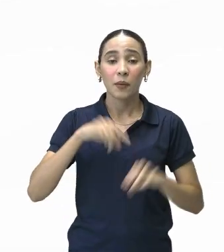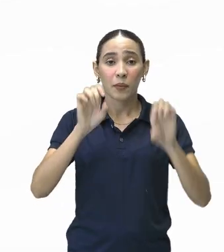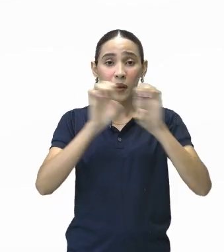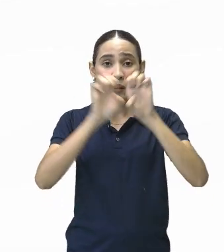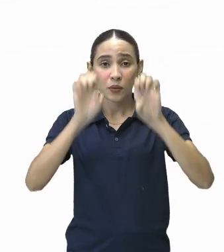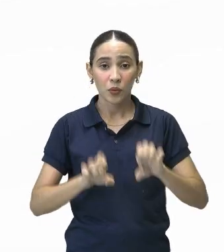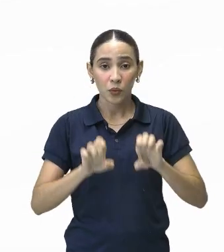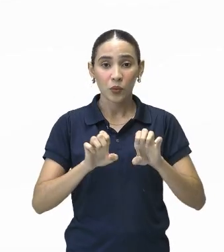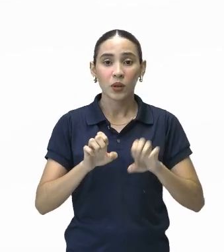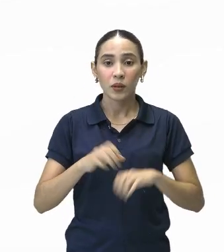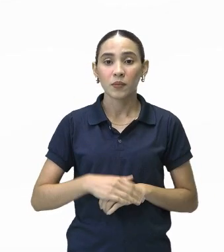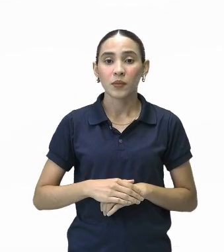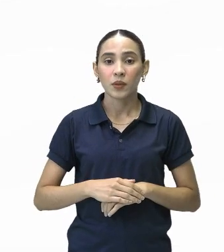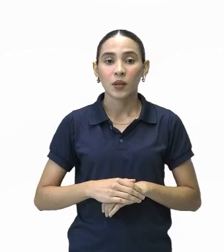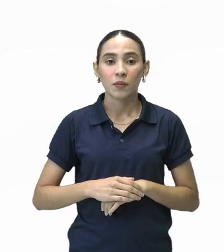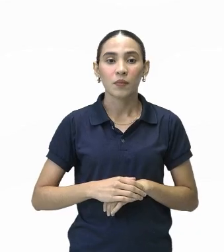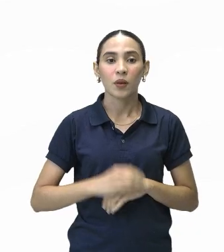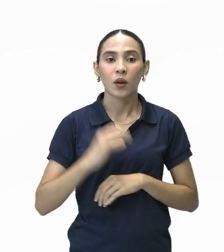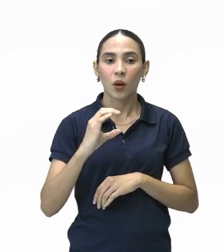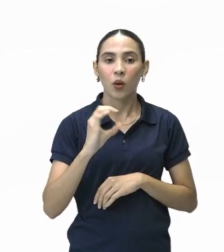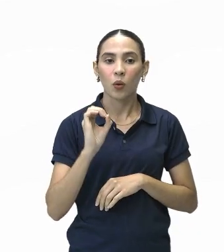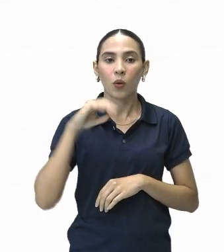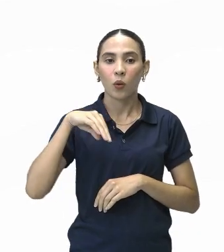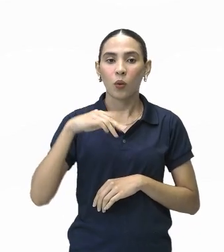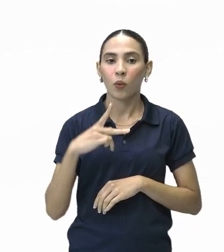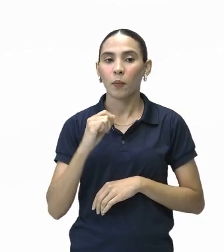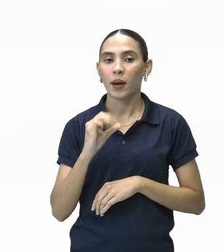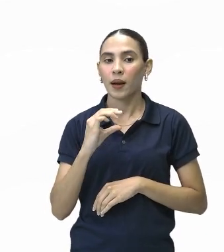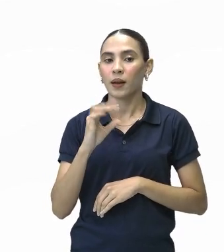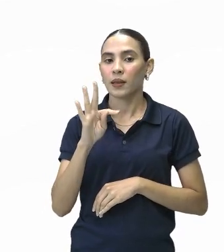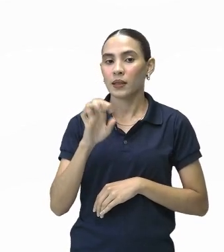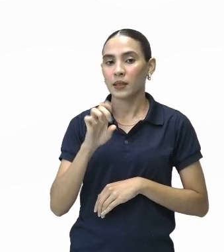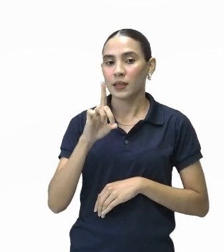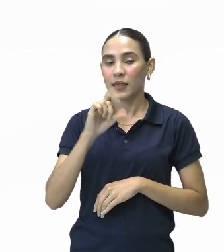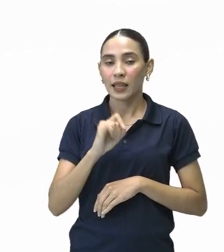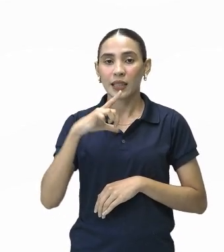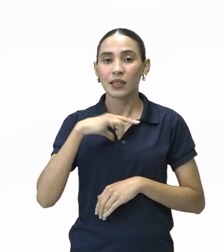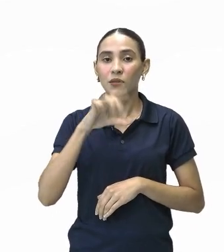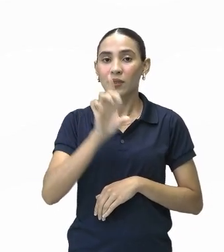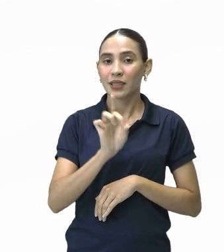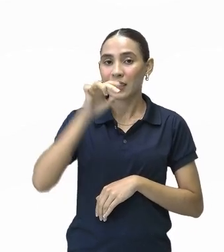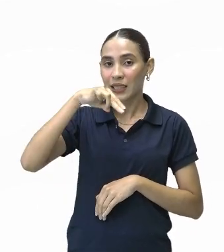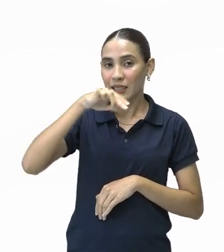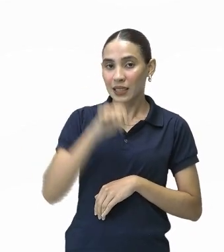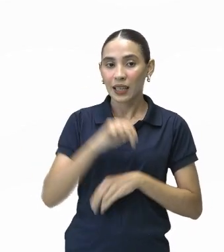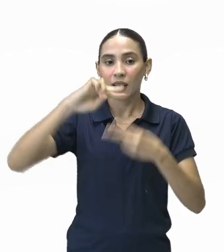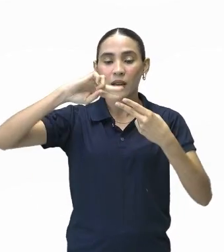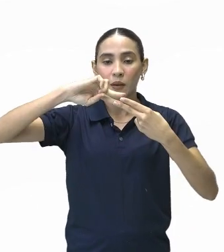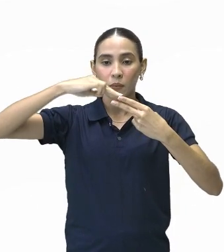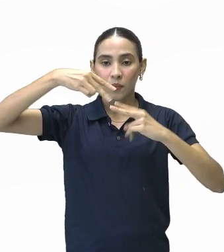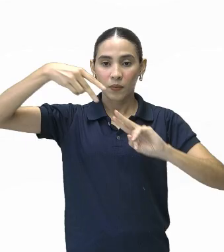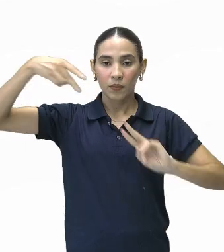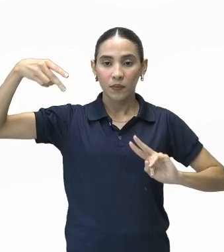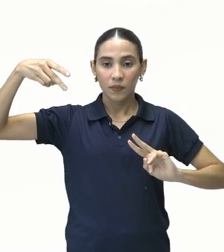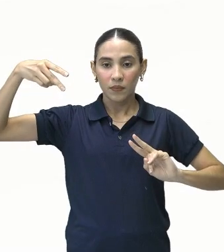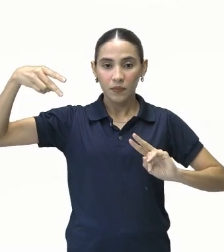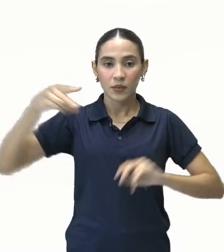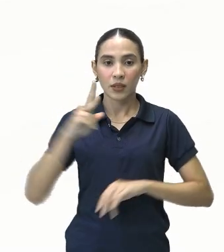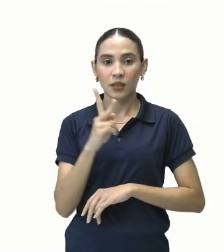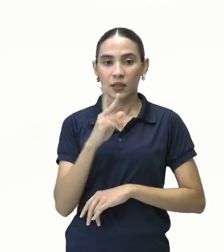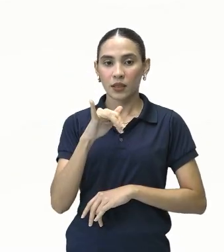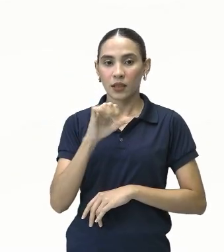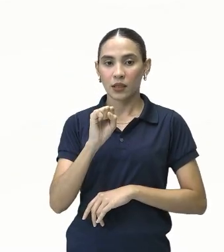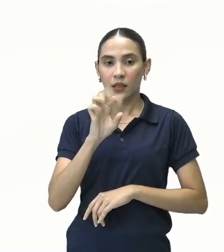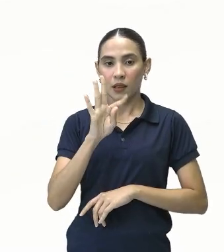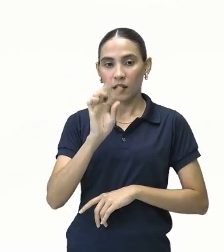estrutura compactada de DNA com proteínas, que também são chamadas de histonas, que